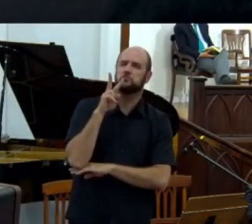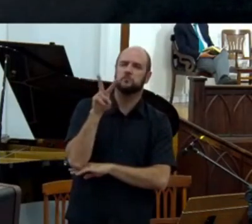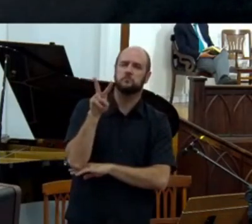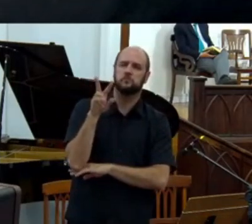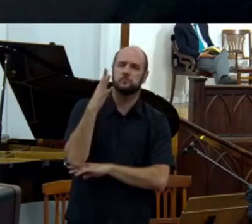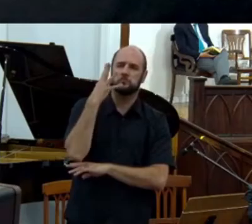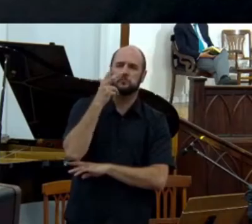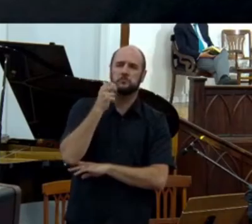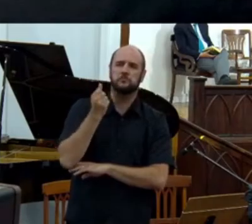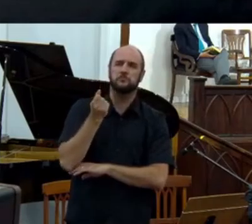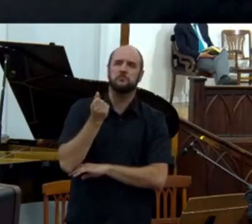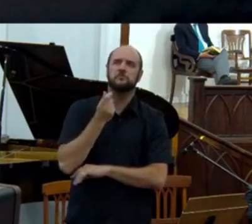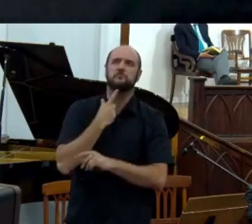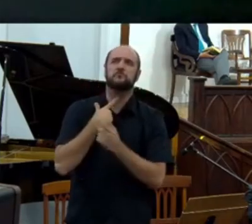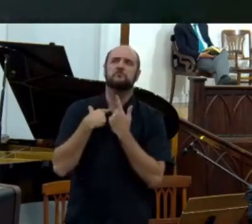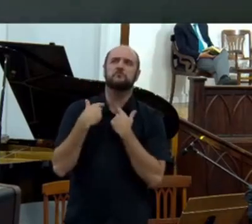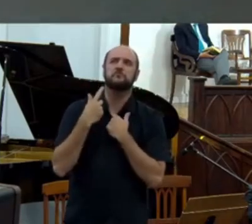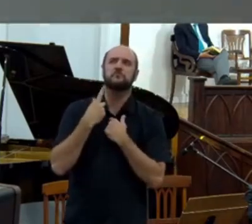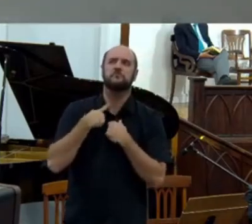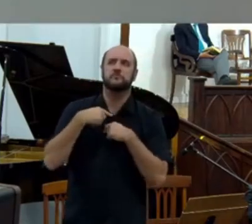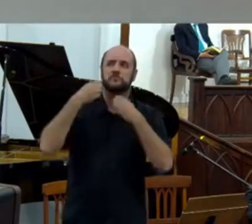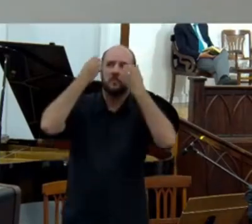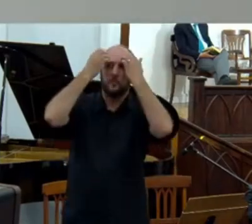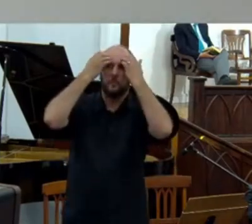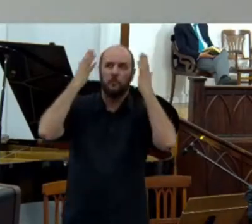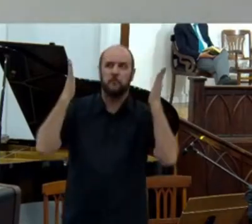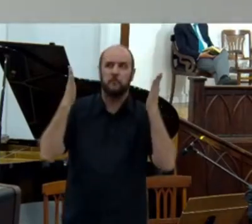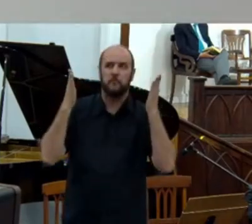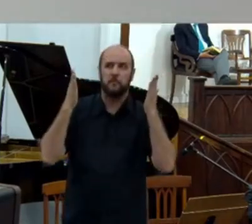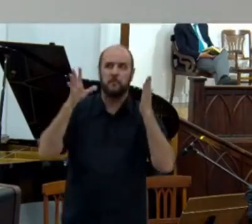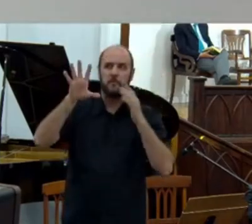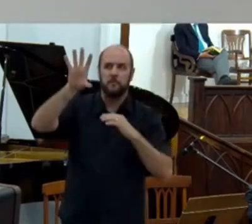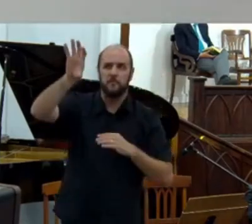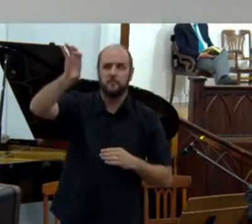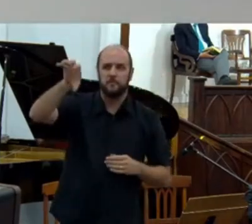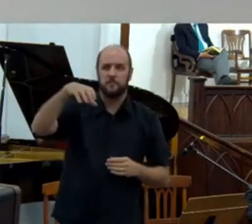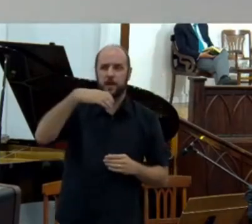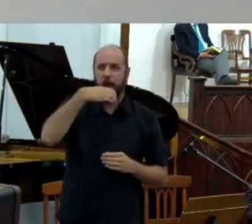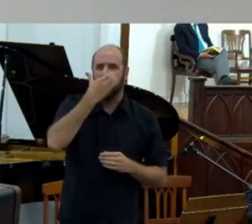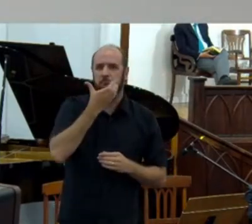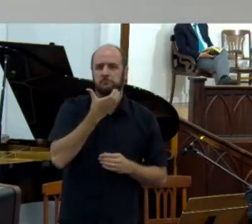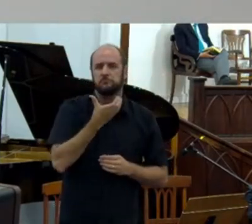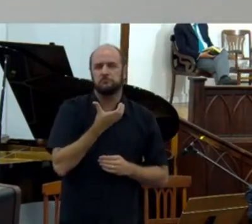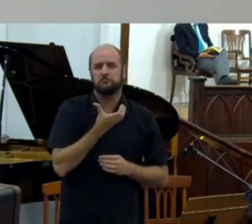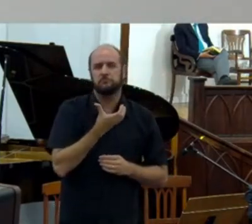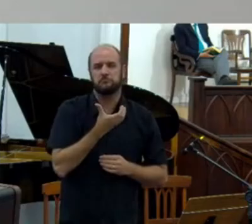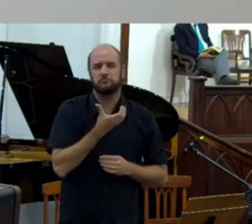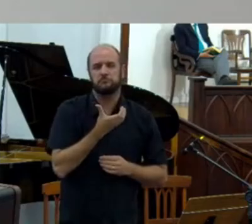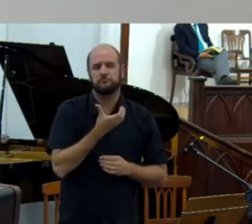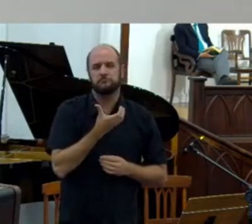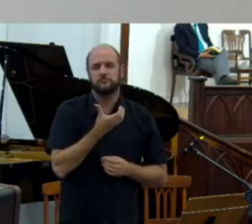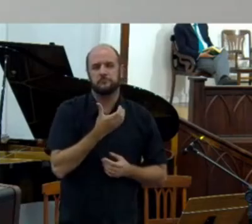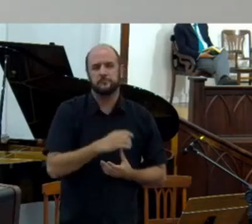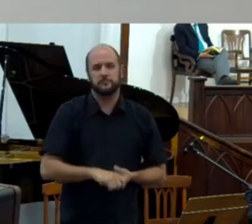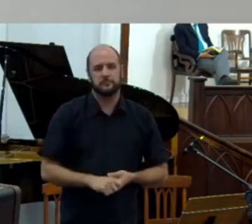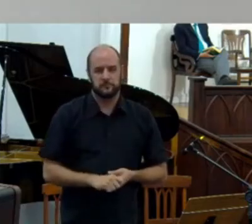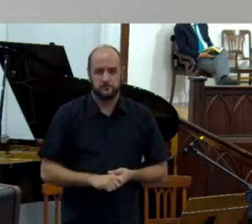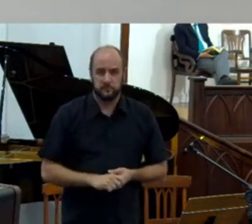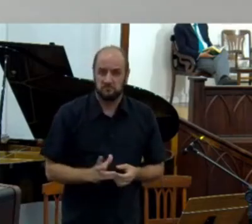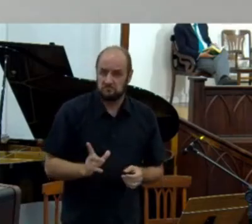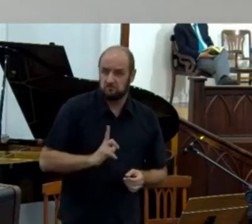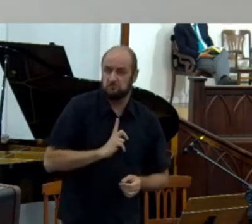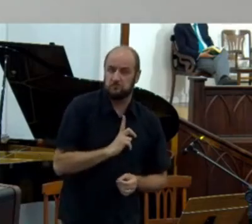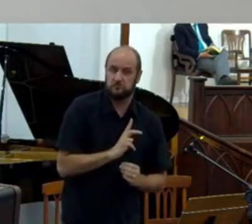olhos e árvore desejável para dar entendimento, tomou do seu fruto e comeu. O que nós temos